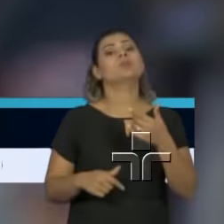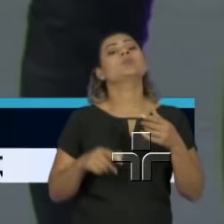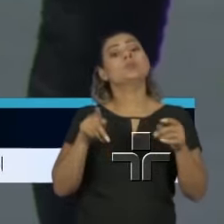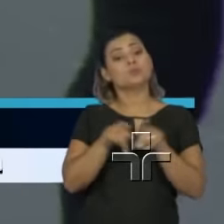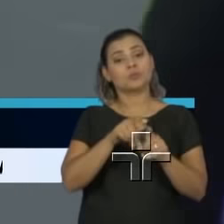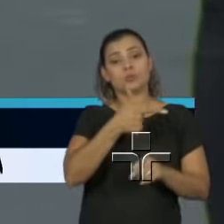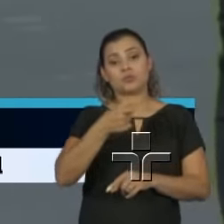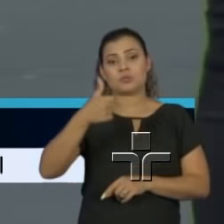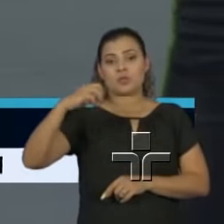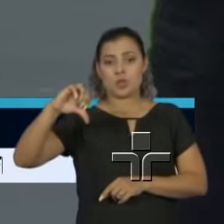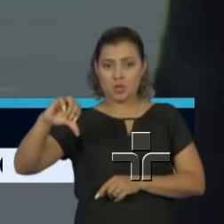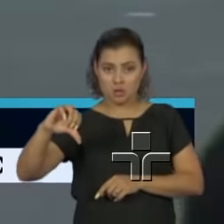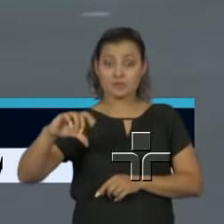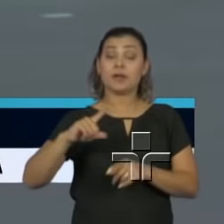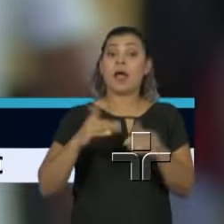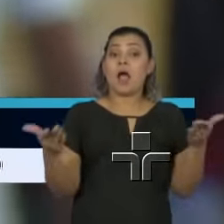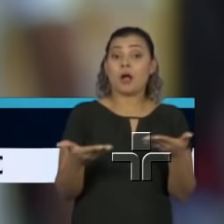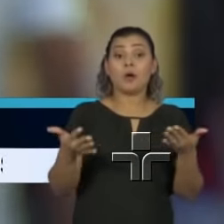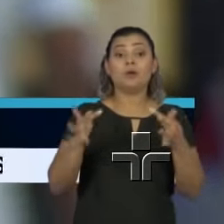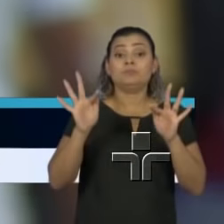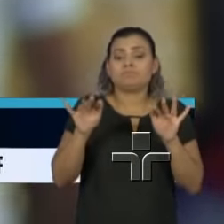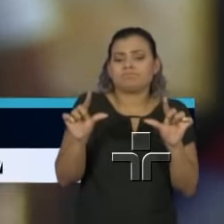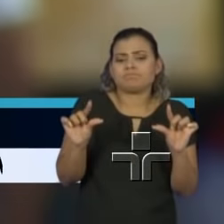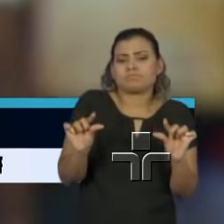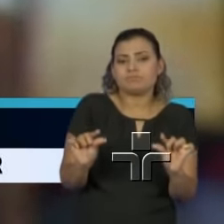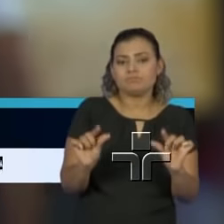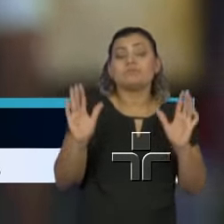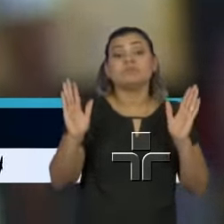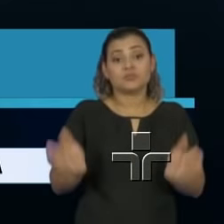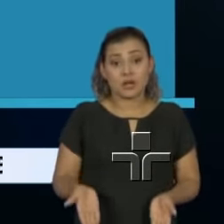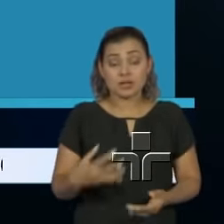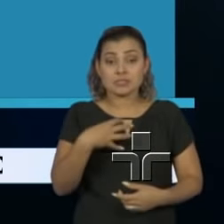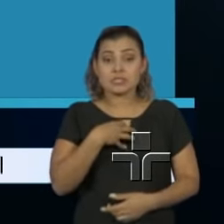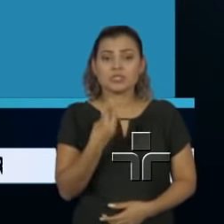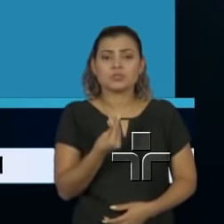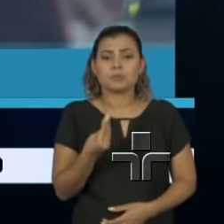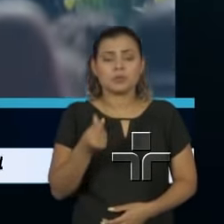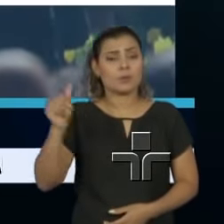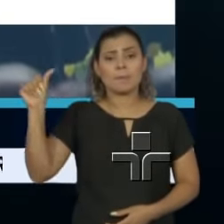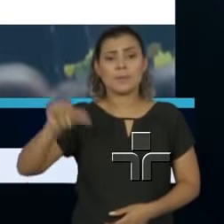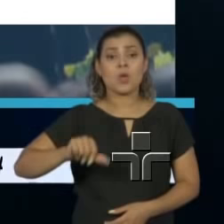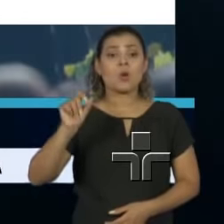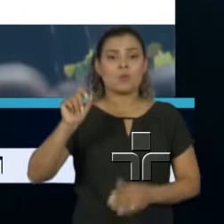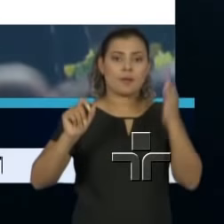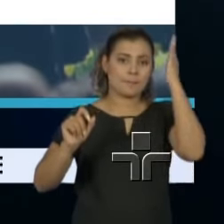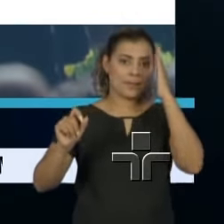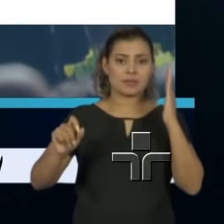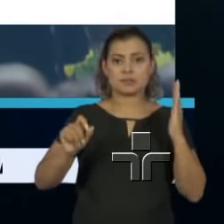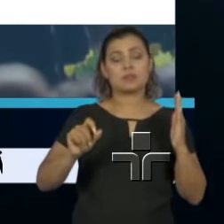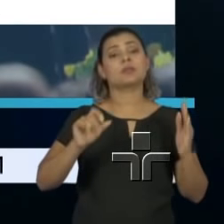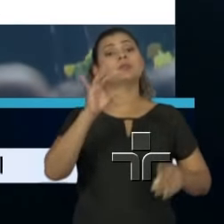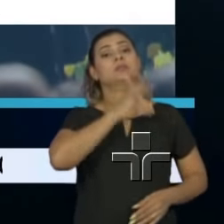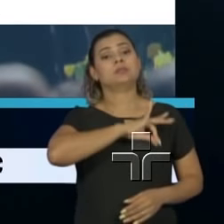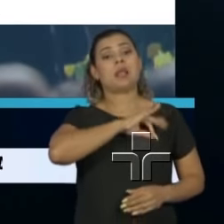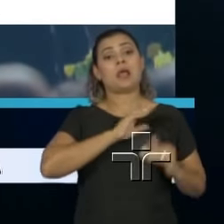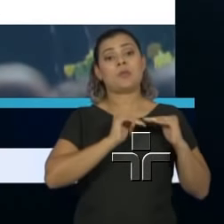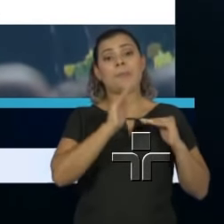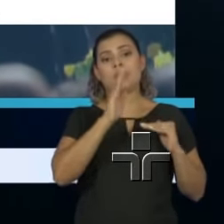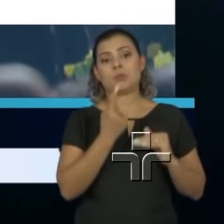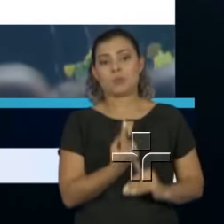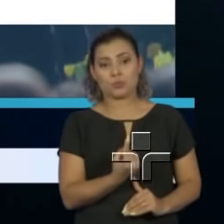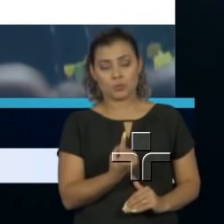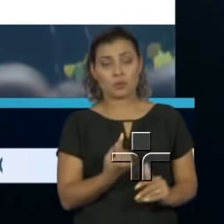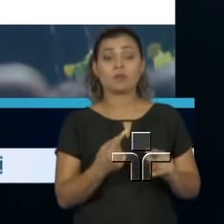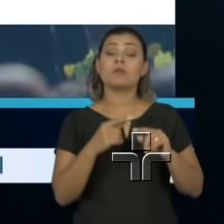Fechou o ano com um índice maior do que a média histórica. O sentimento é pior entre os brasileiros que ganham até um salário mínimo,